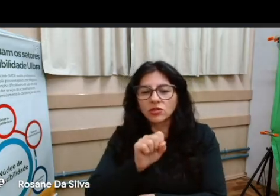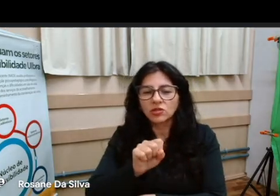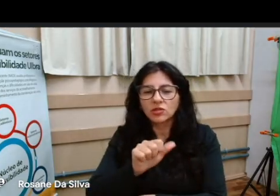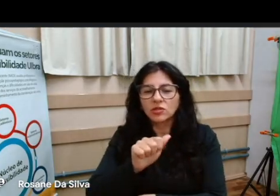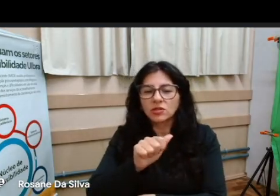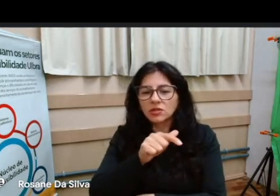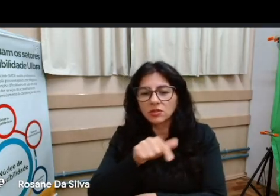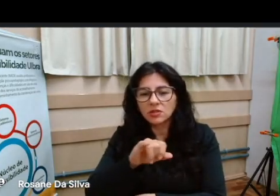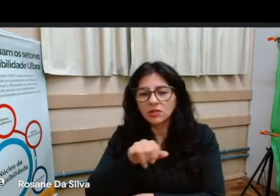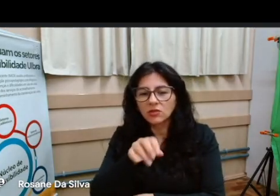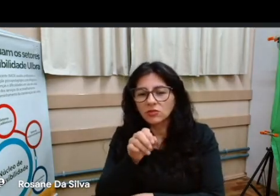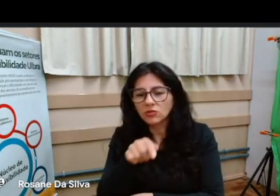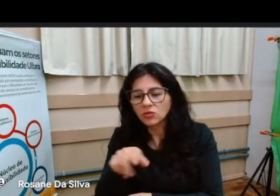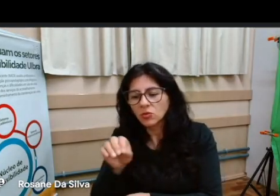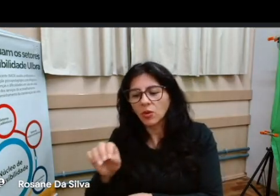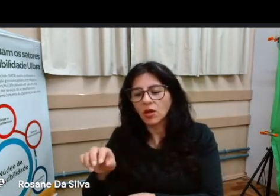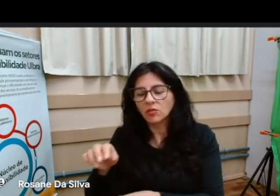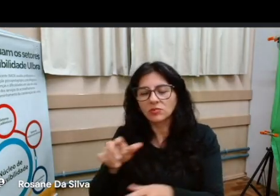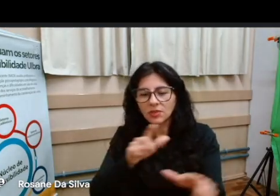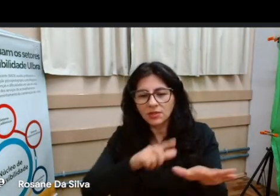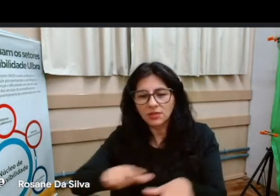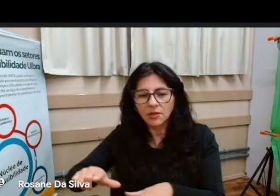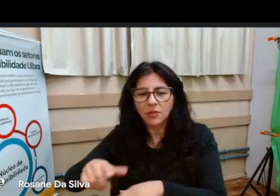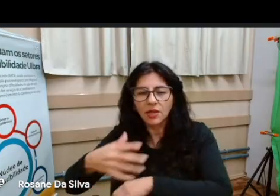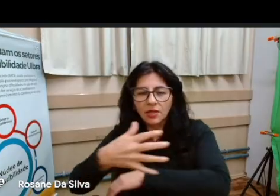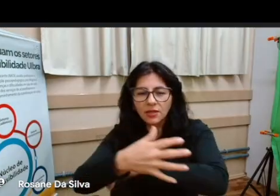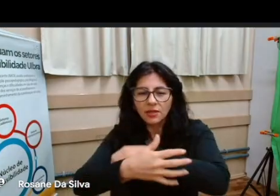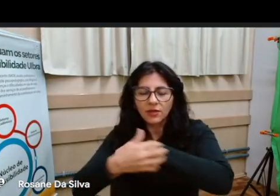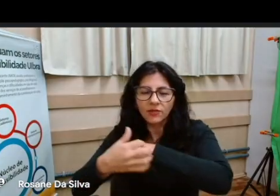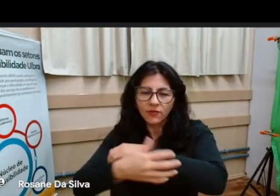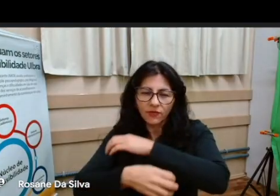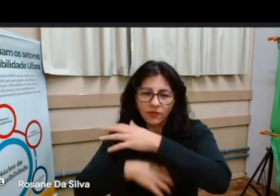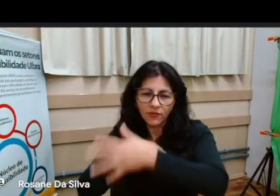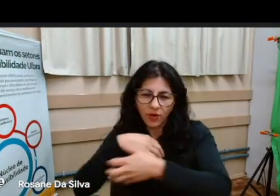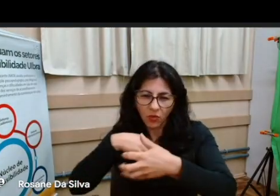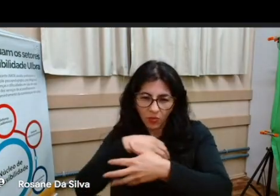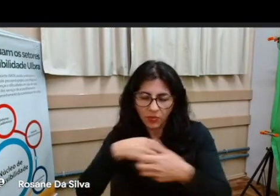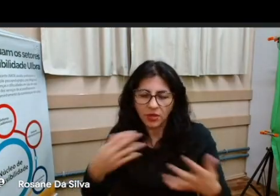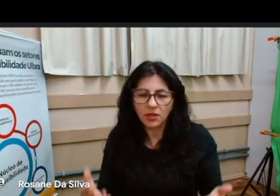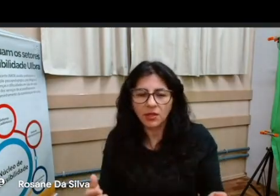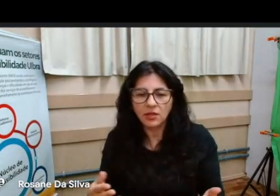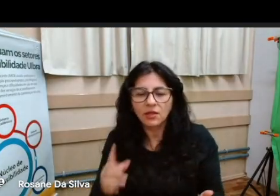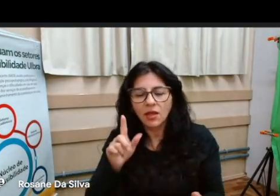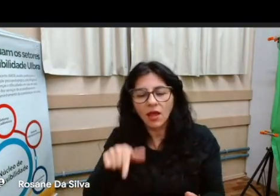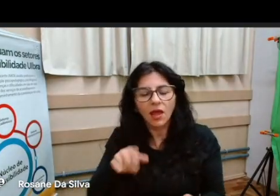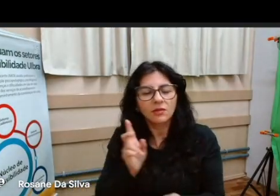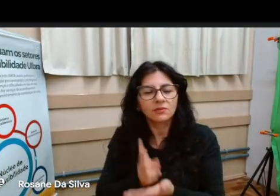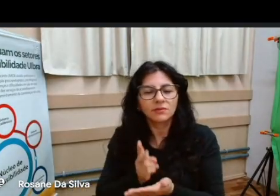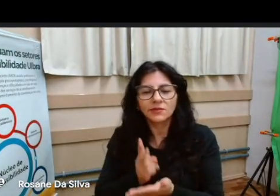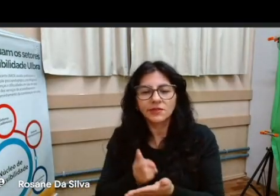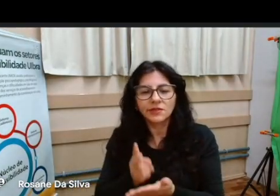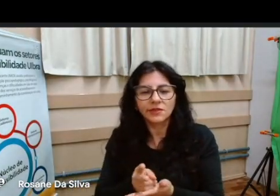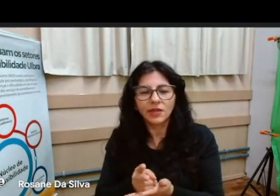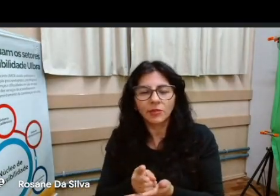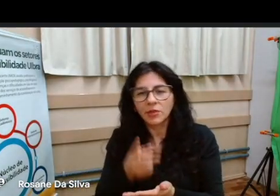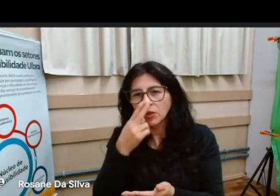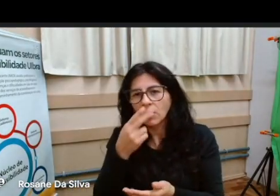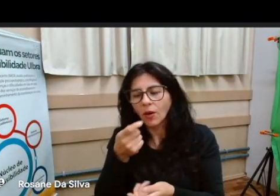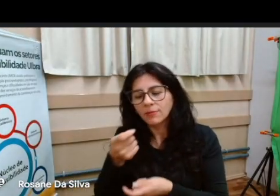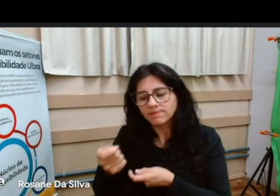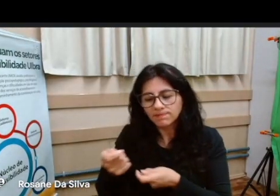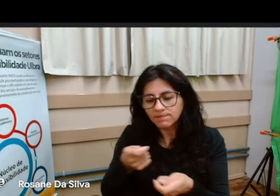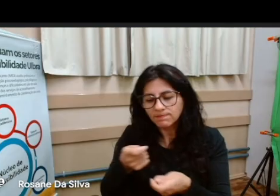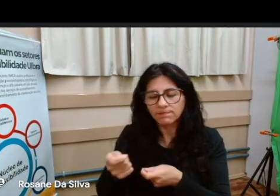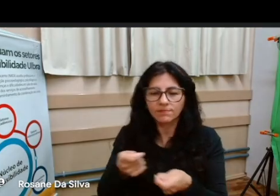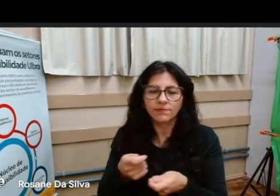de São João a dança da semana Farropilha e e é uma uma constante